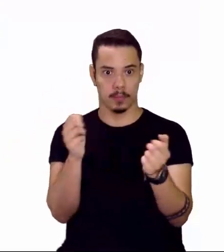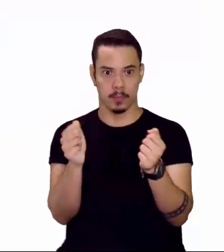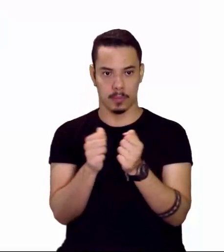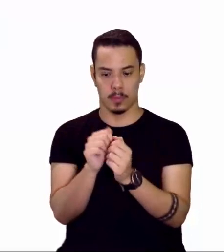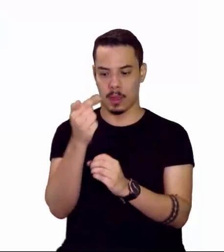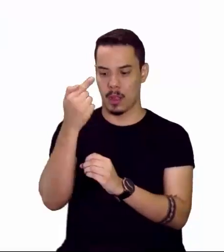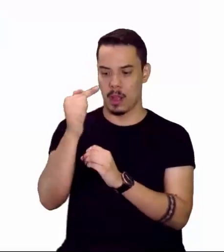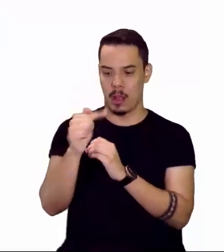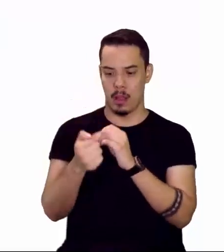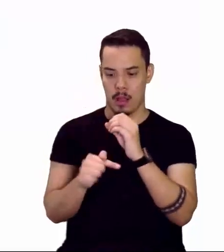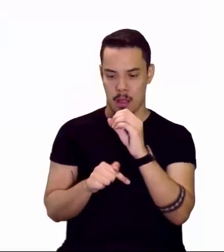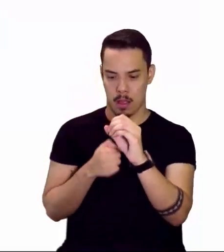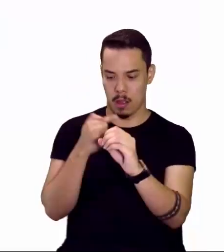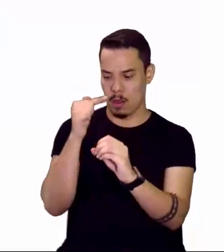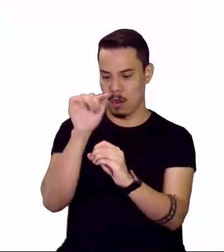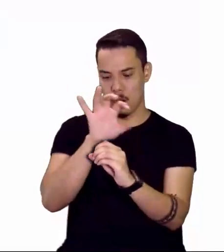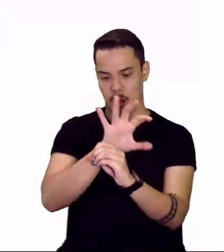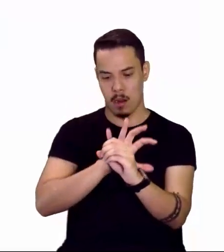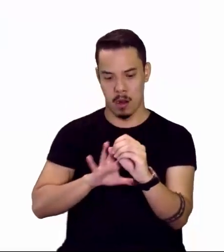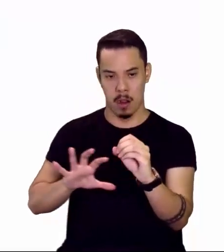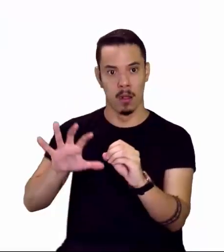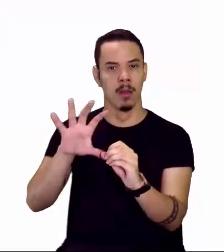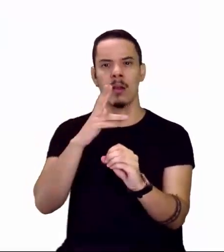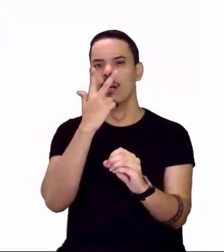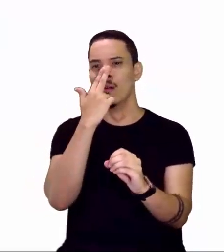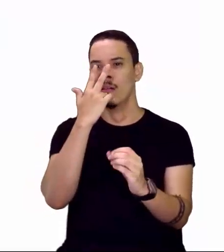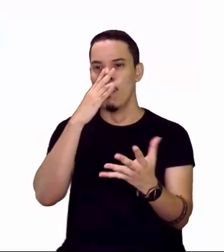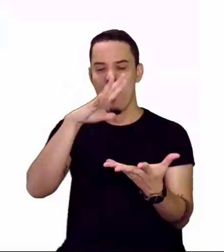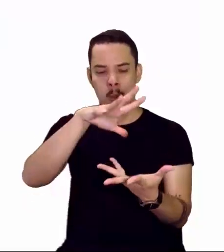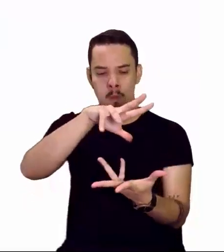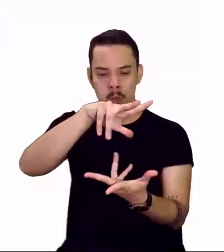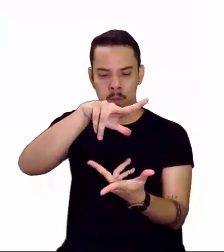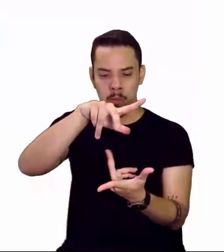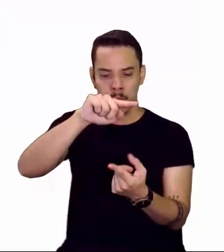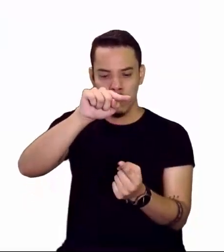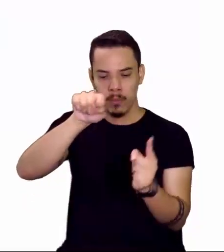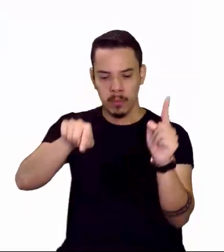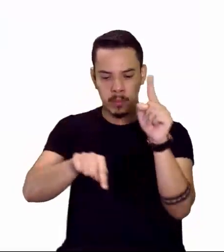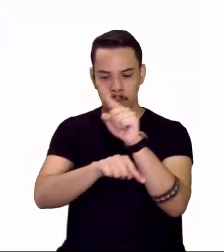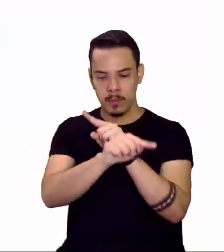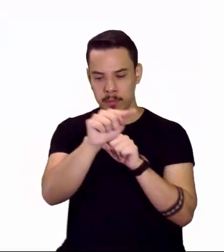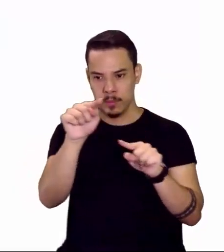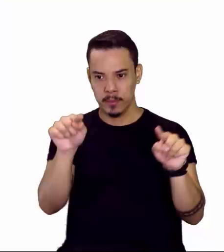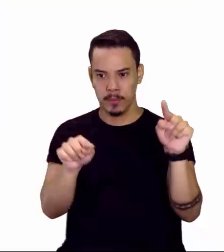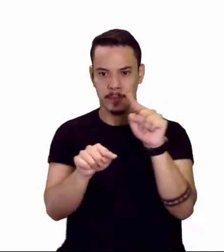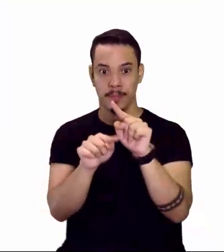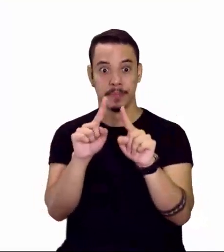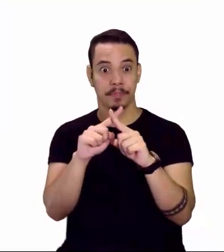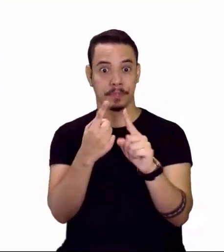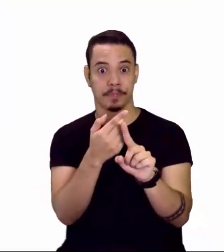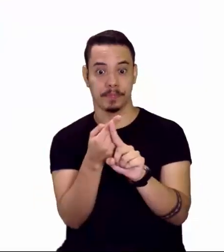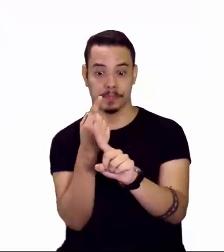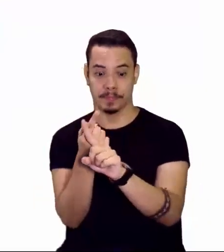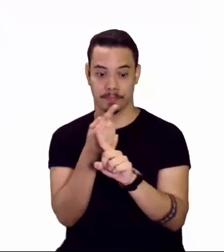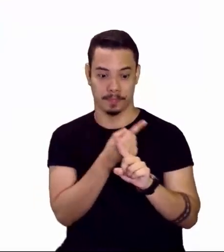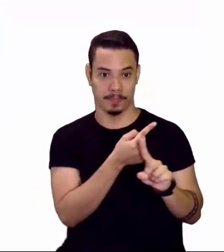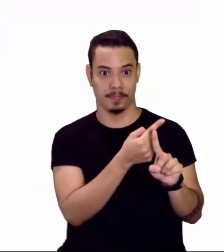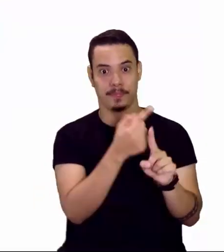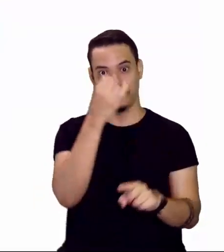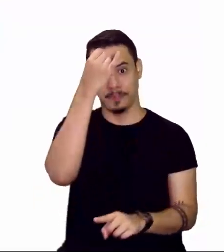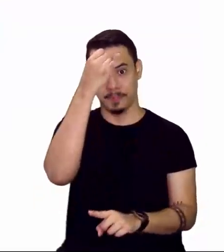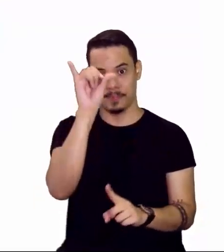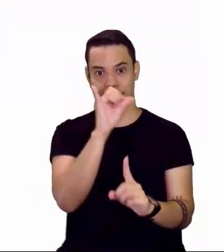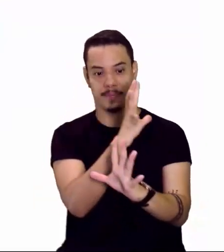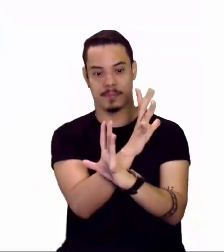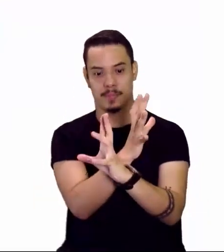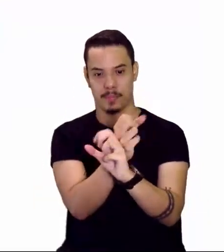átomo, como se estivessem em uma esfera e afastados o máximo possível para diminuir a